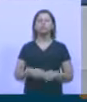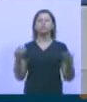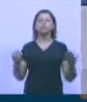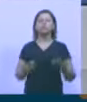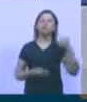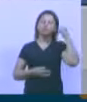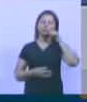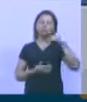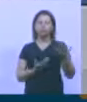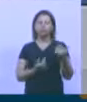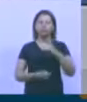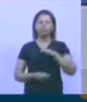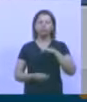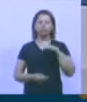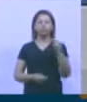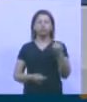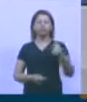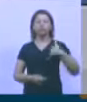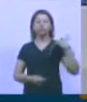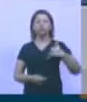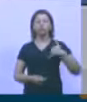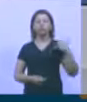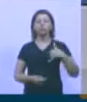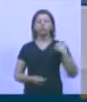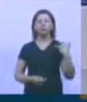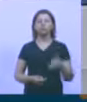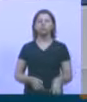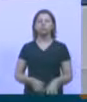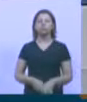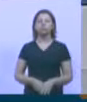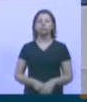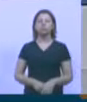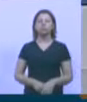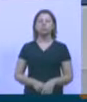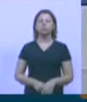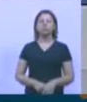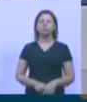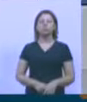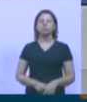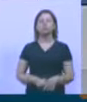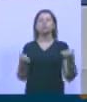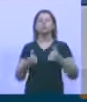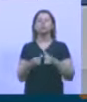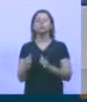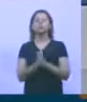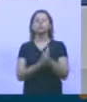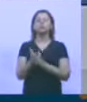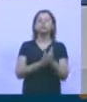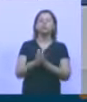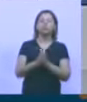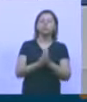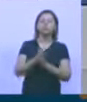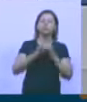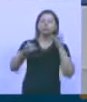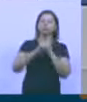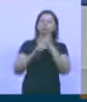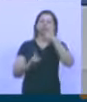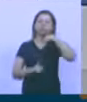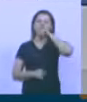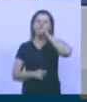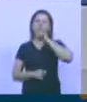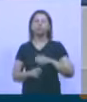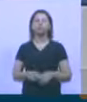menina tinha 8 anos de idade. And she was waiting to see her mother. E ela estava ansiosa para ver a mãe. She was